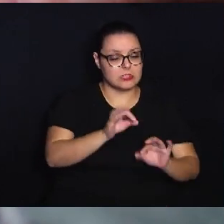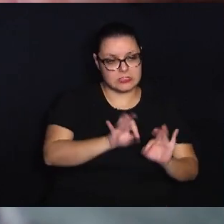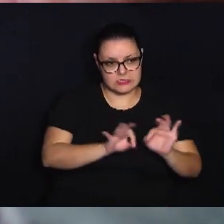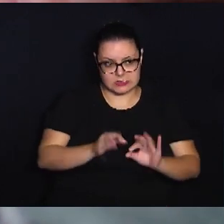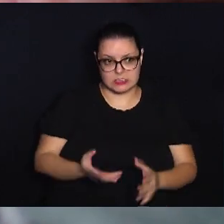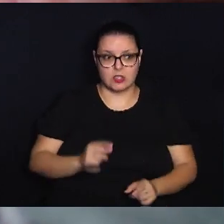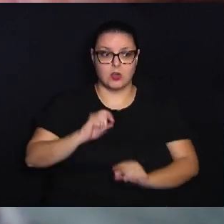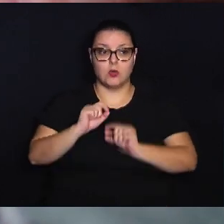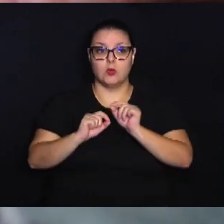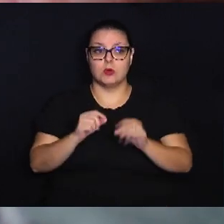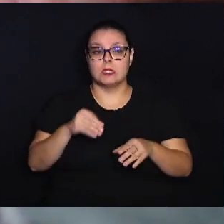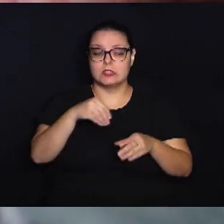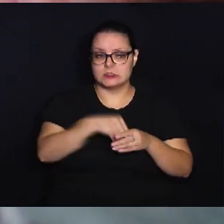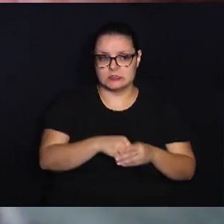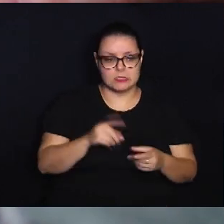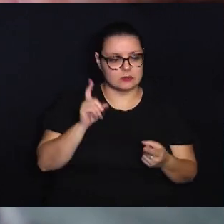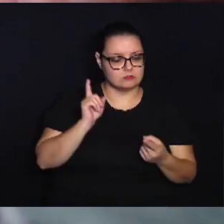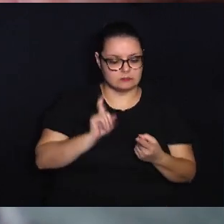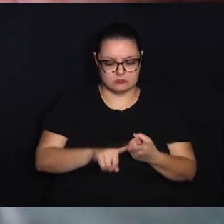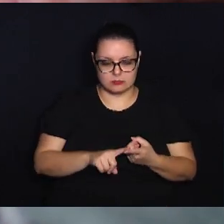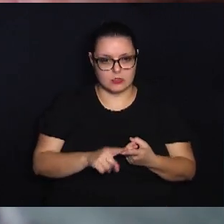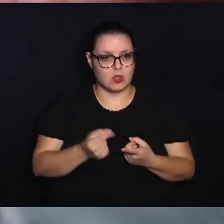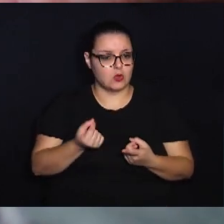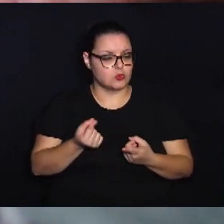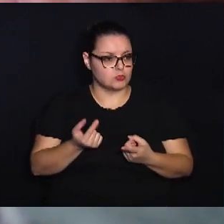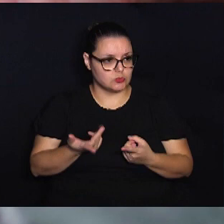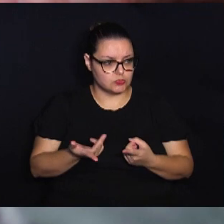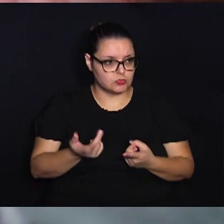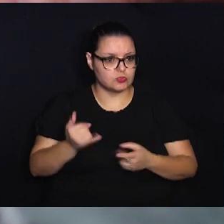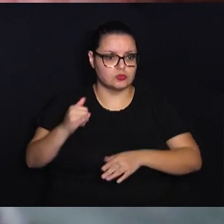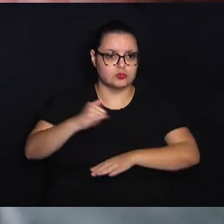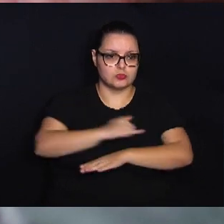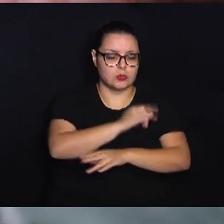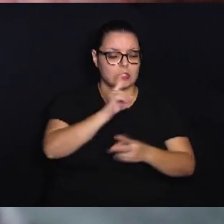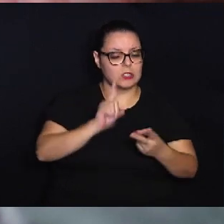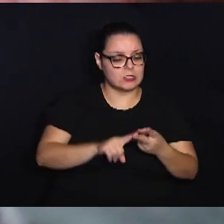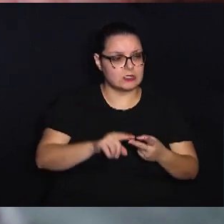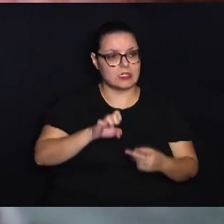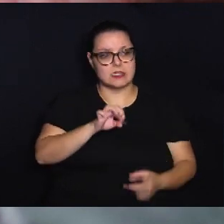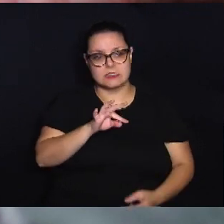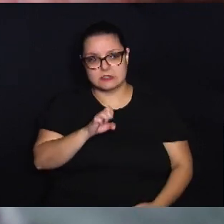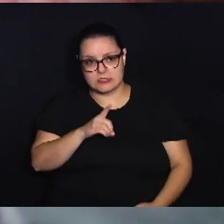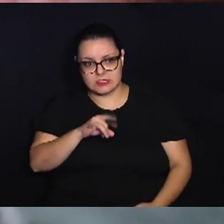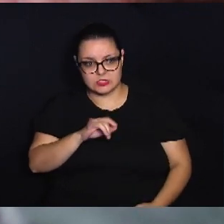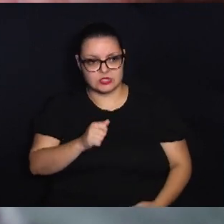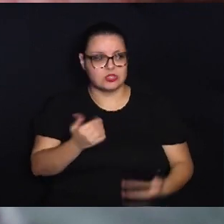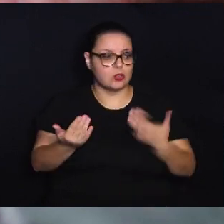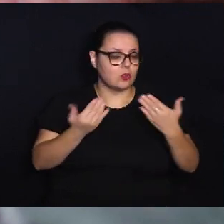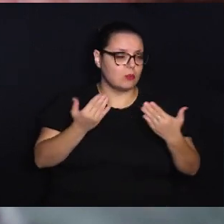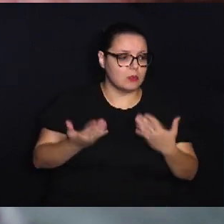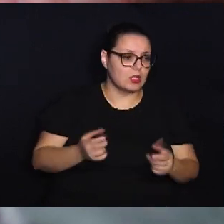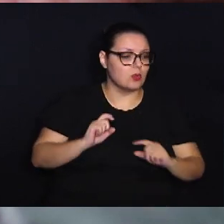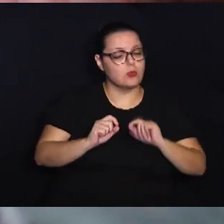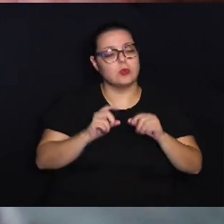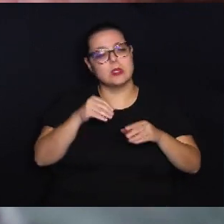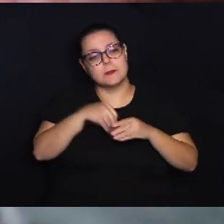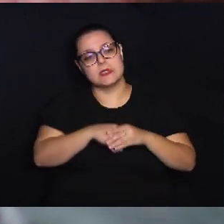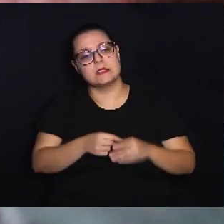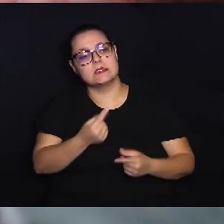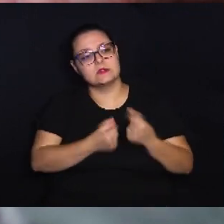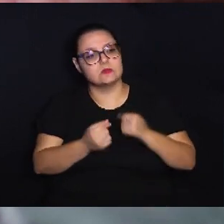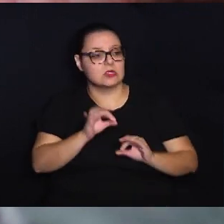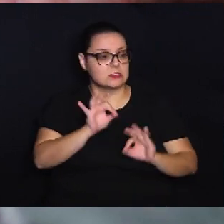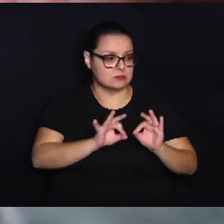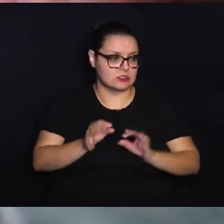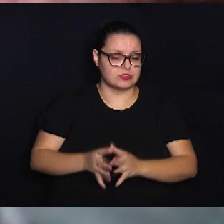orçamento, desse planejamento, o que deve ter ali? Deve ter os preços do aéreo, da estadia, deve ter as comparações de preços. O que deve ter